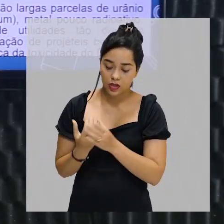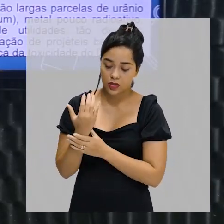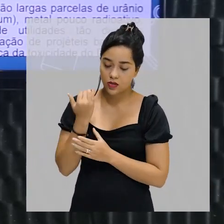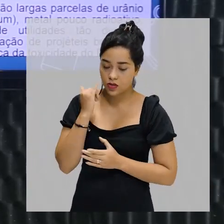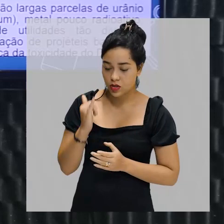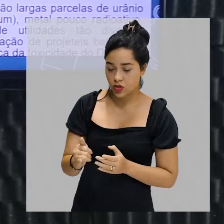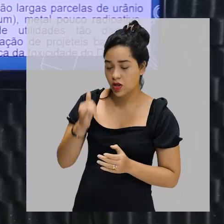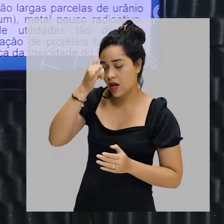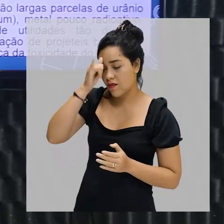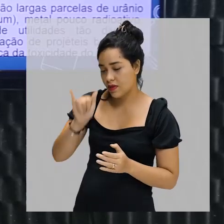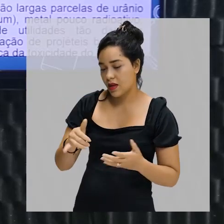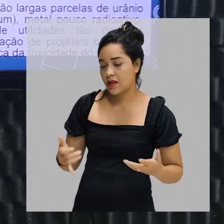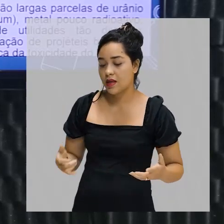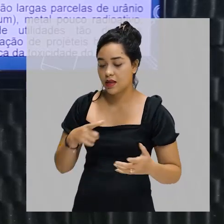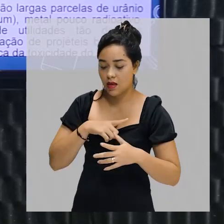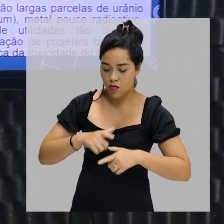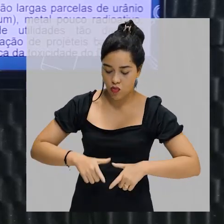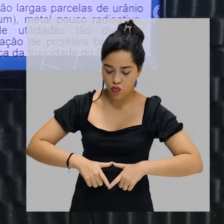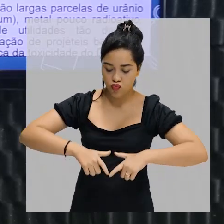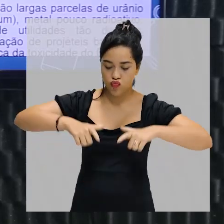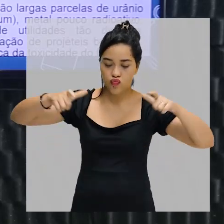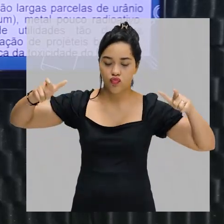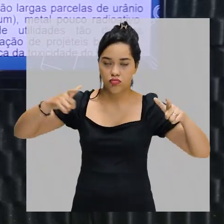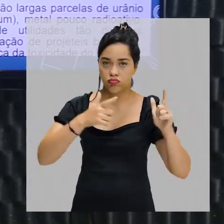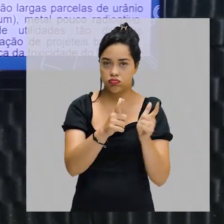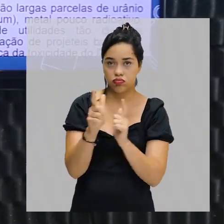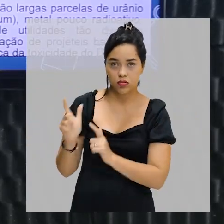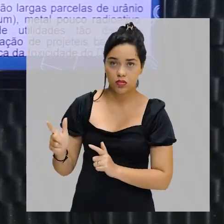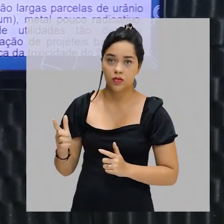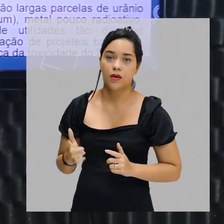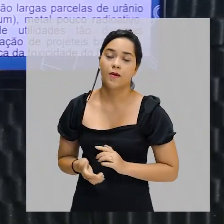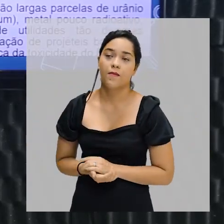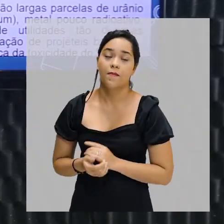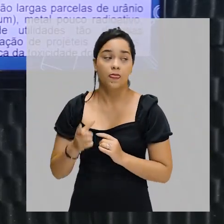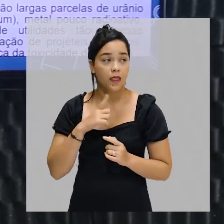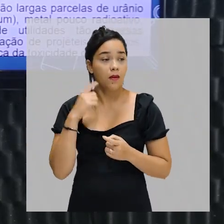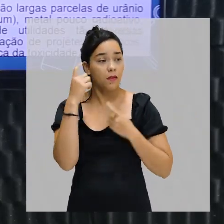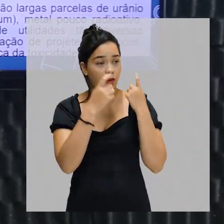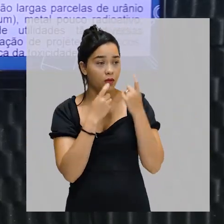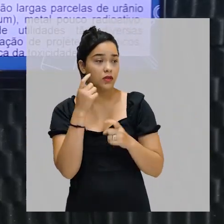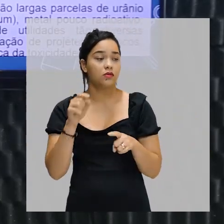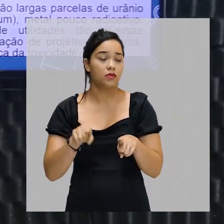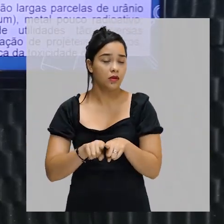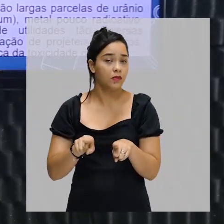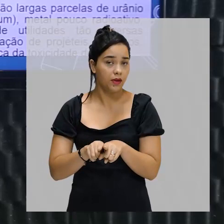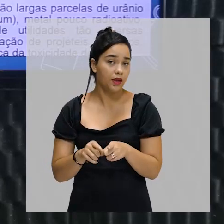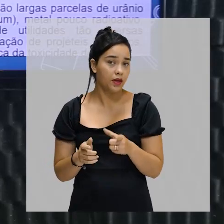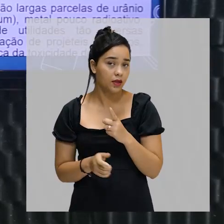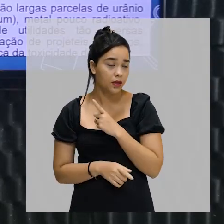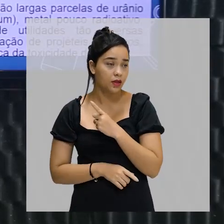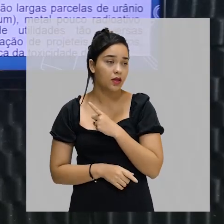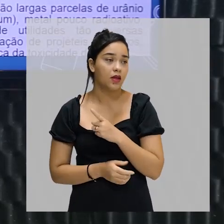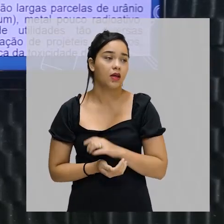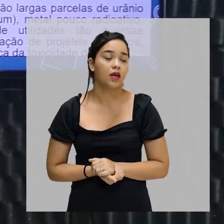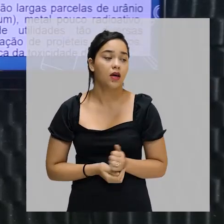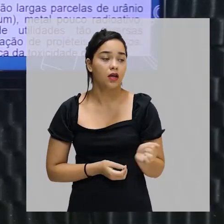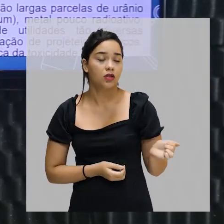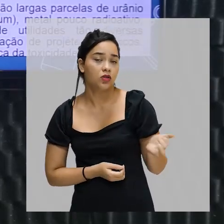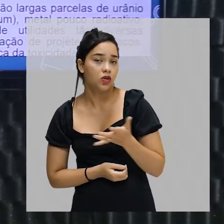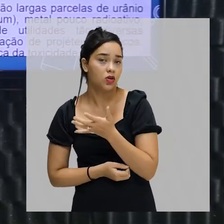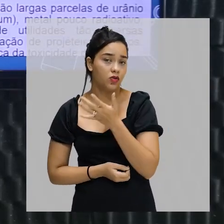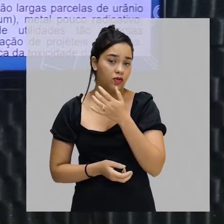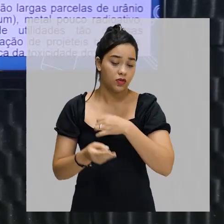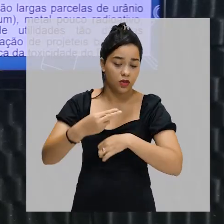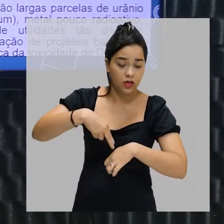a evitar a proliferação de armas nucleares, certo? Tem uma preocupação quanto a novas nações